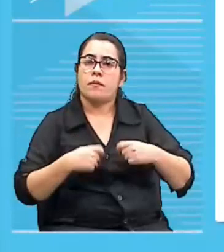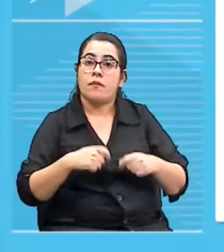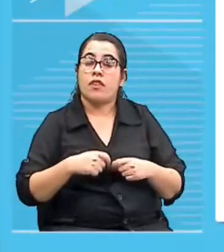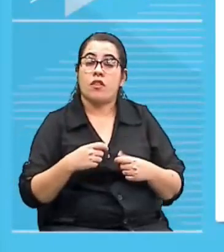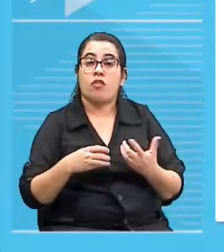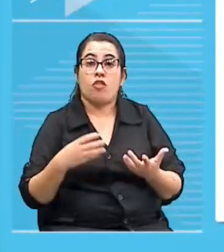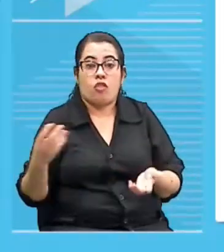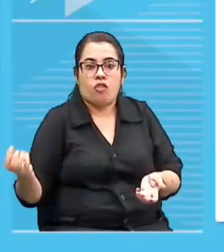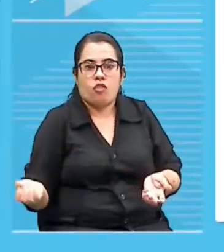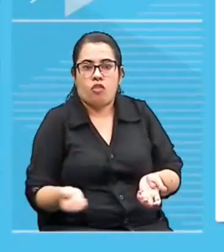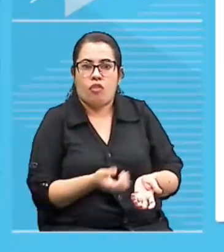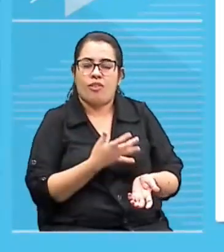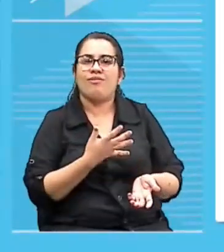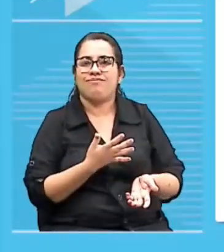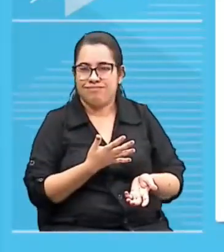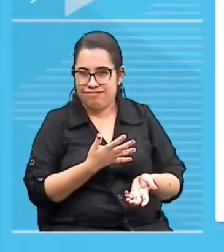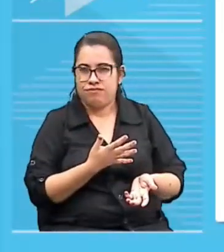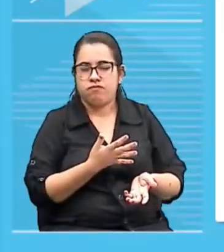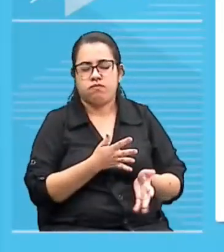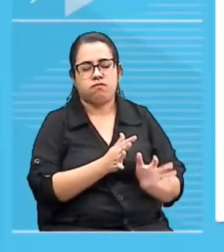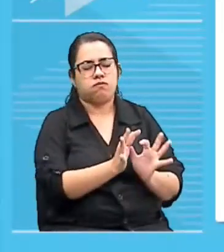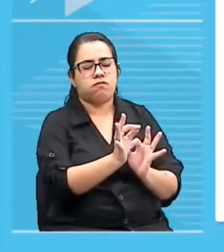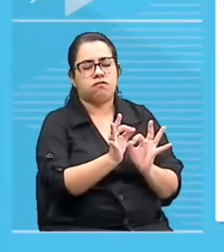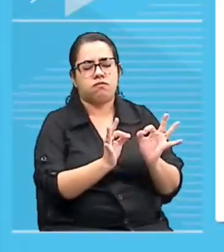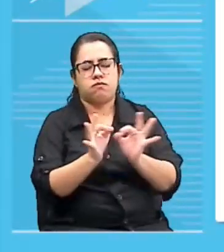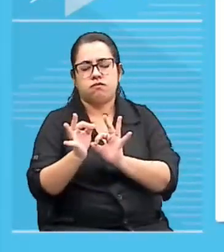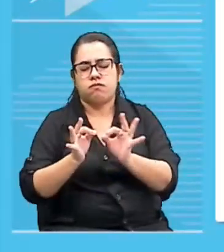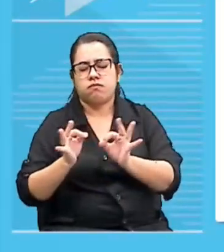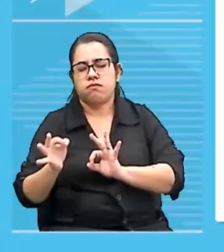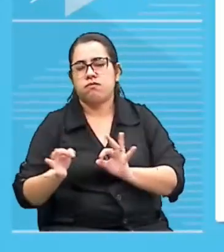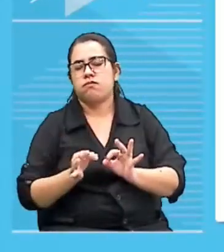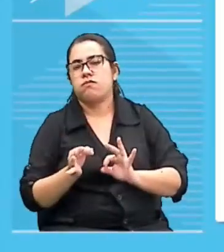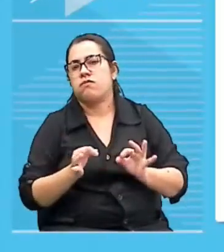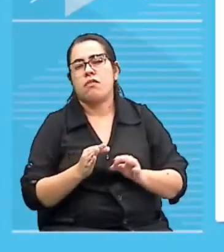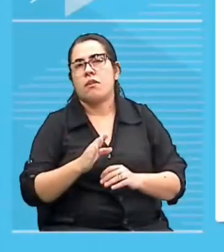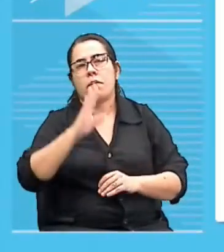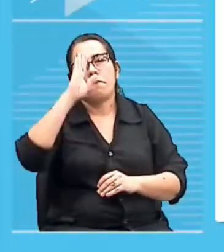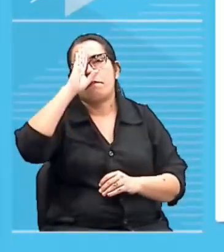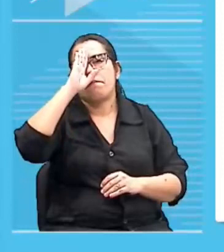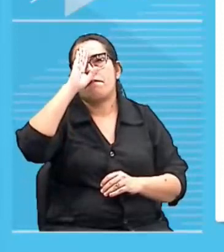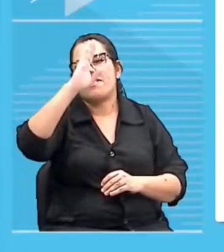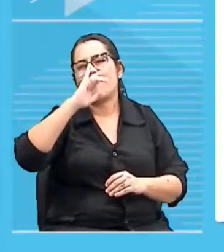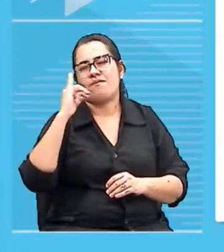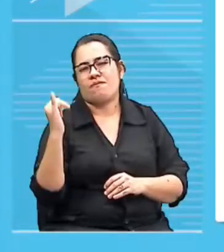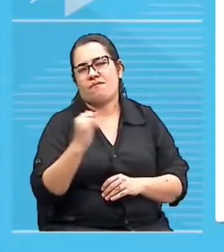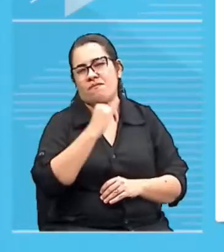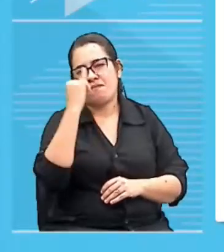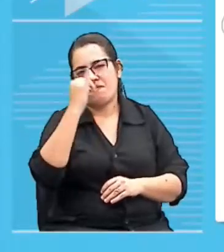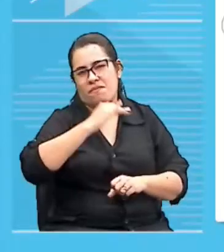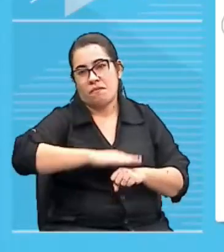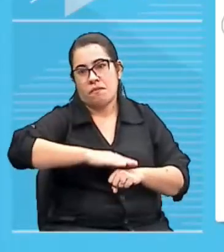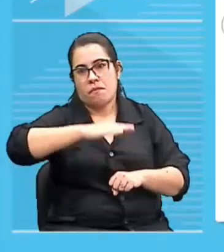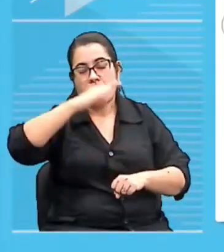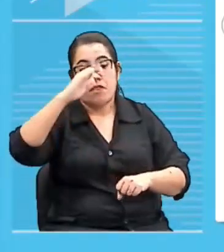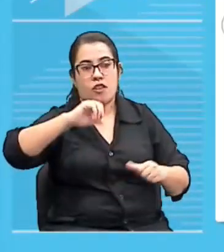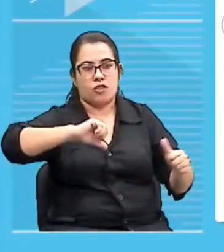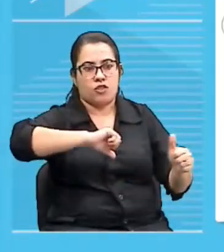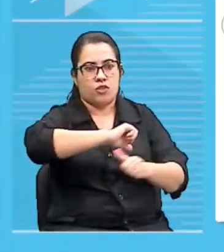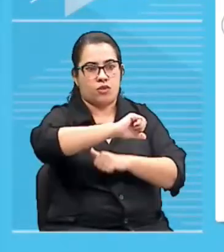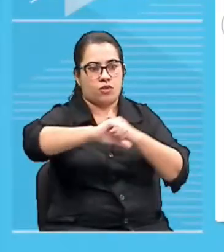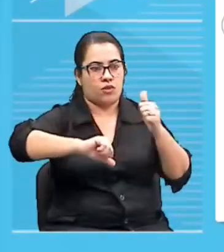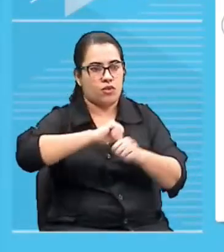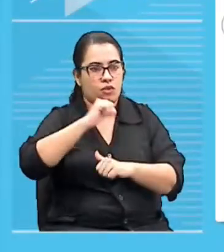nova forma de gerenciar assuntos considerados pilares para a Revolução Industrial,